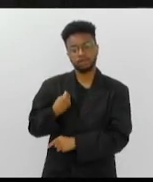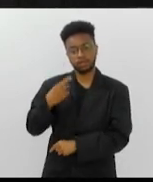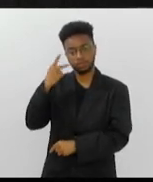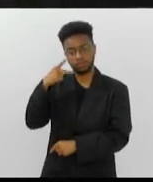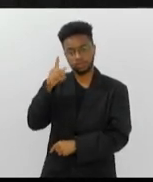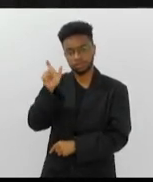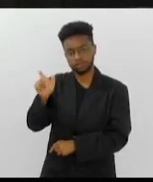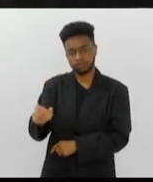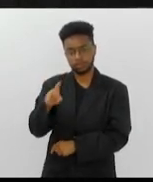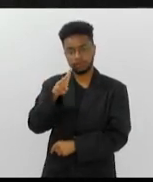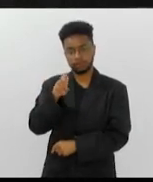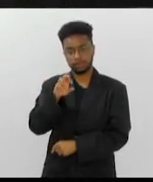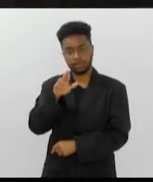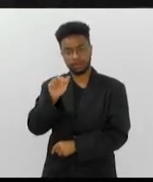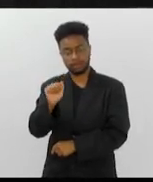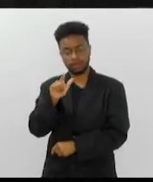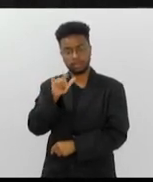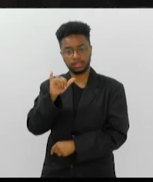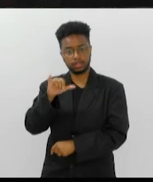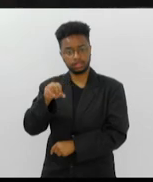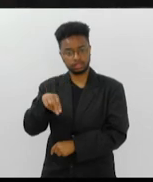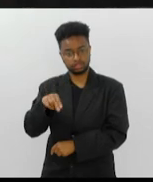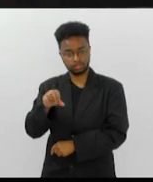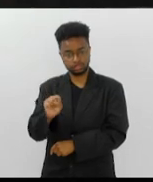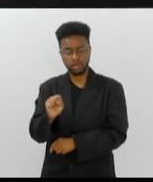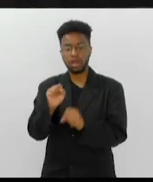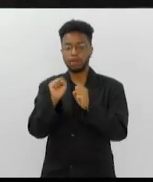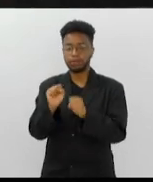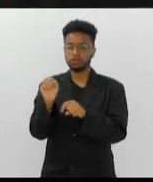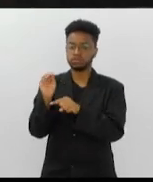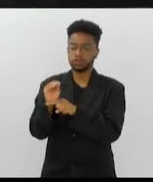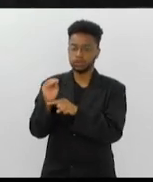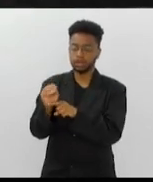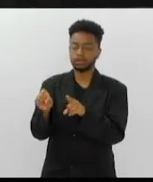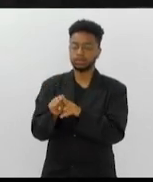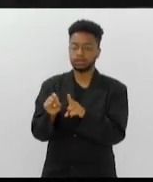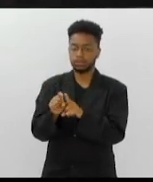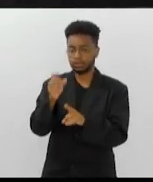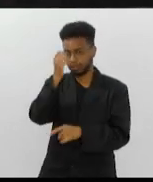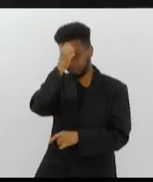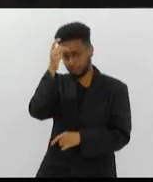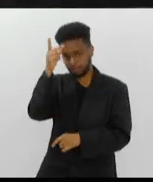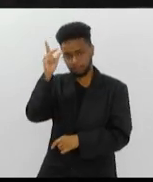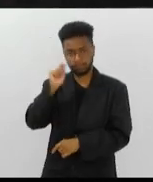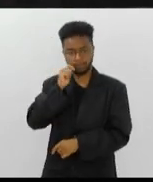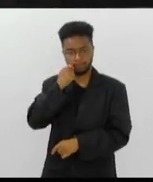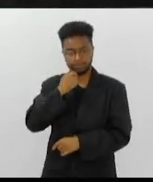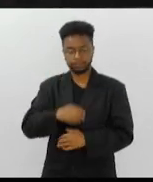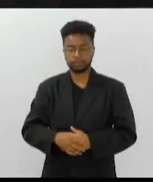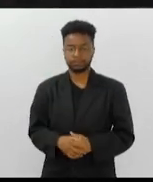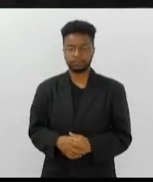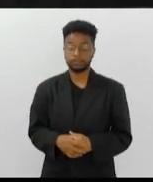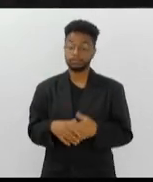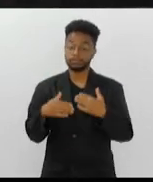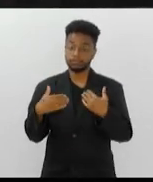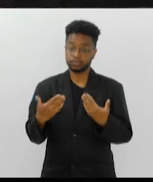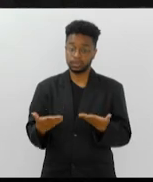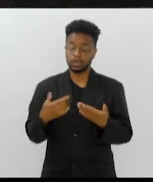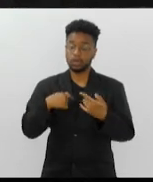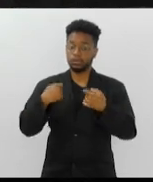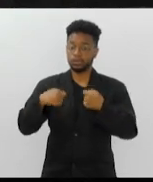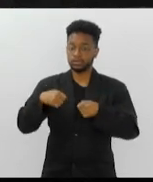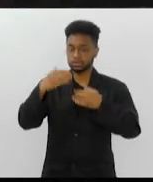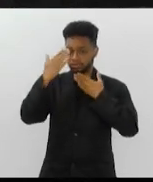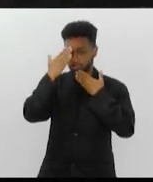da vereadora Vera Lins e pode cuidar também da vida política do prefeito Eduardo Paes. Então, eu tenho que ser